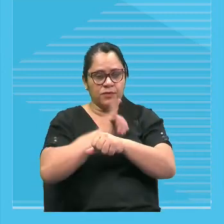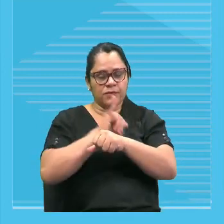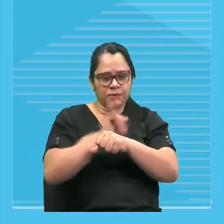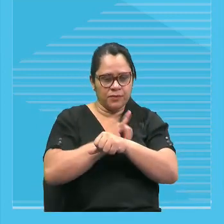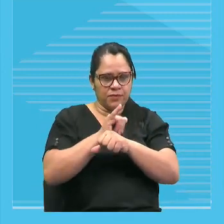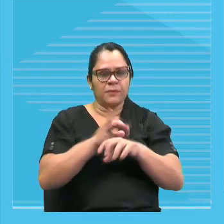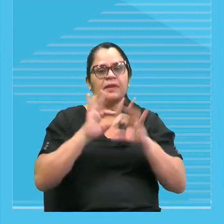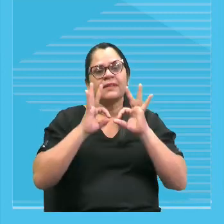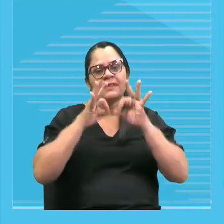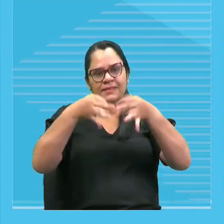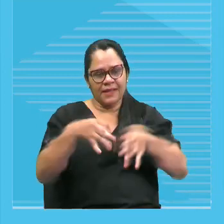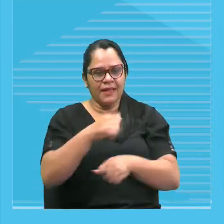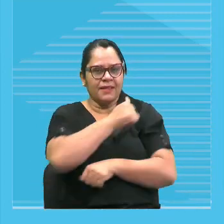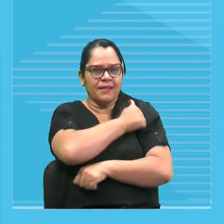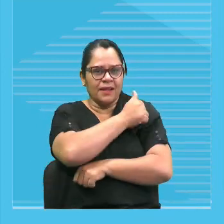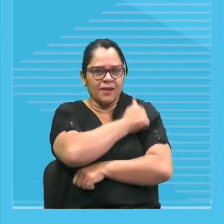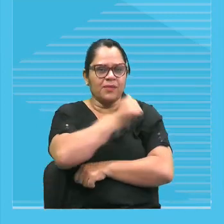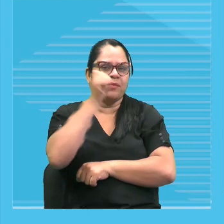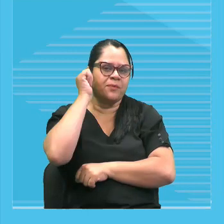bem